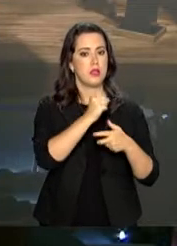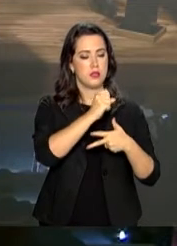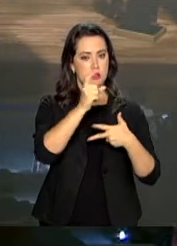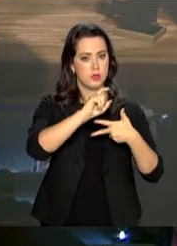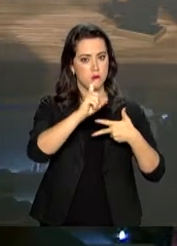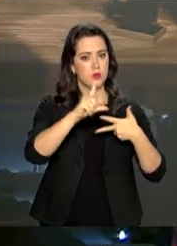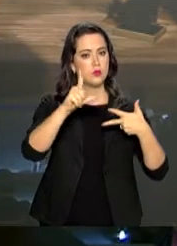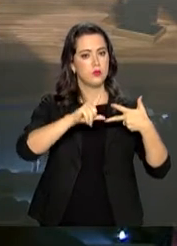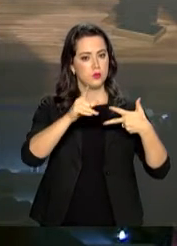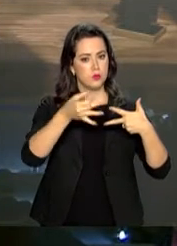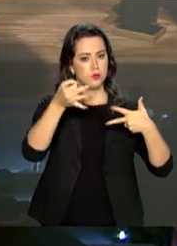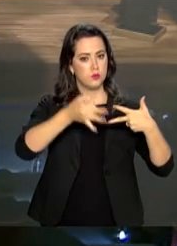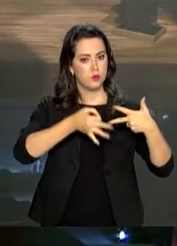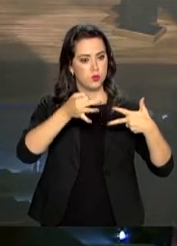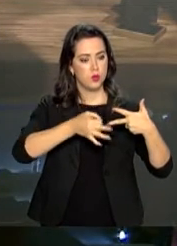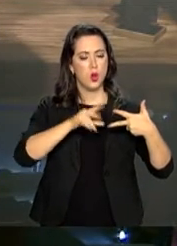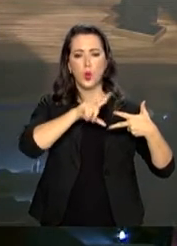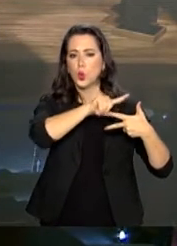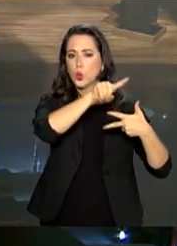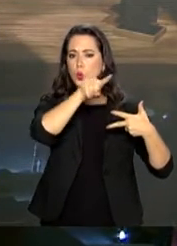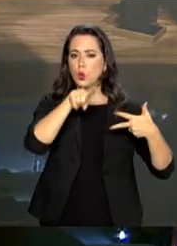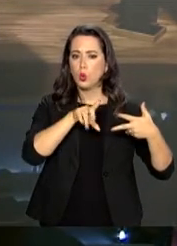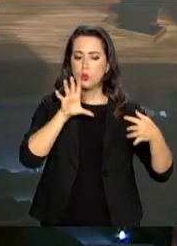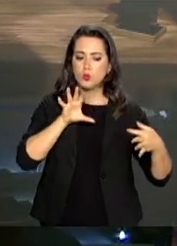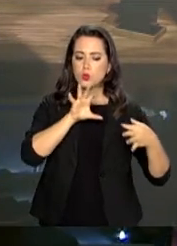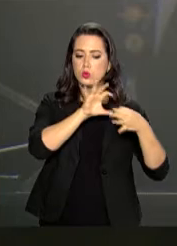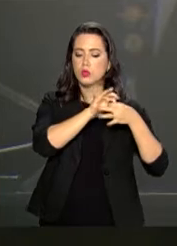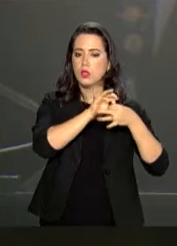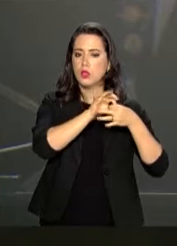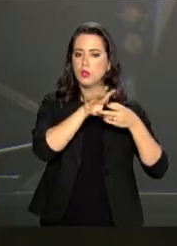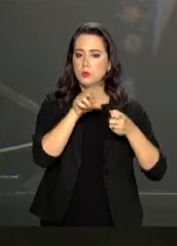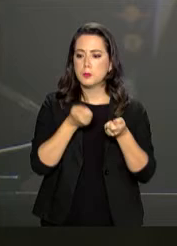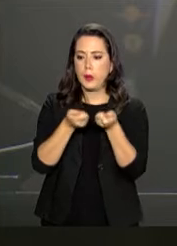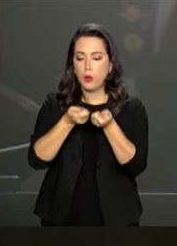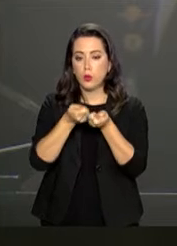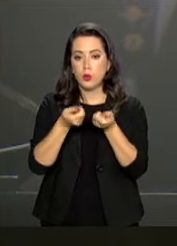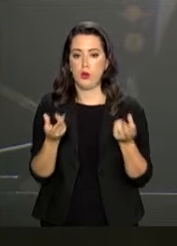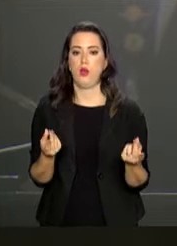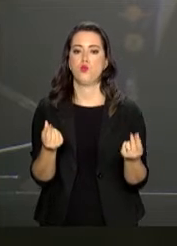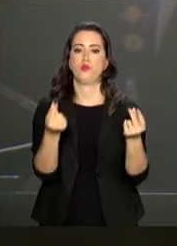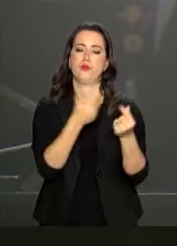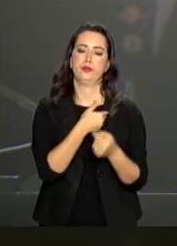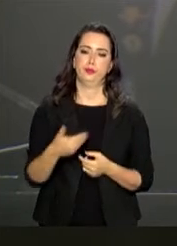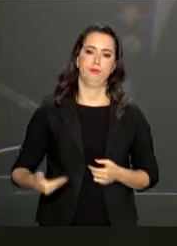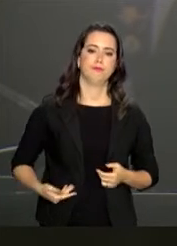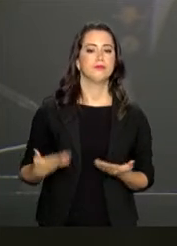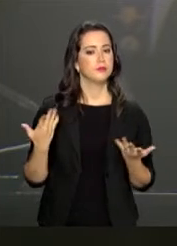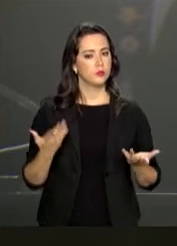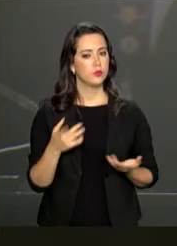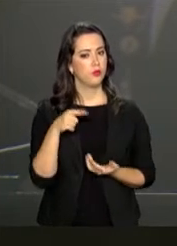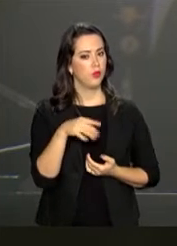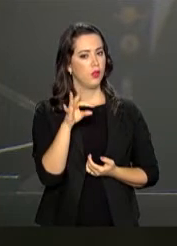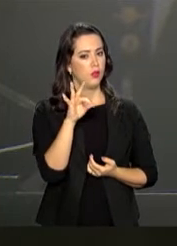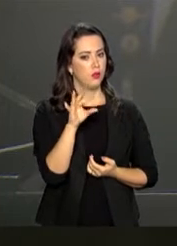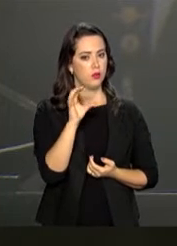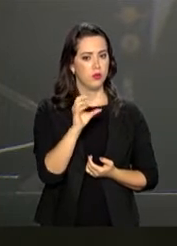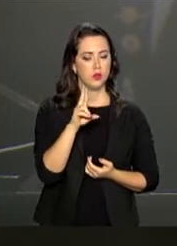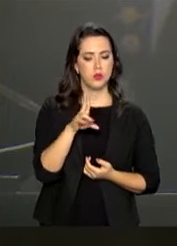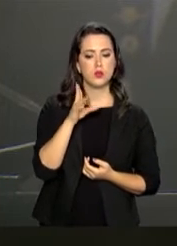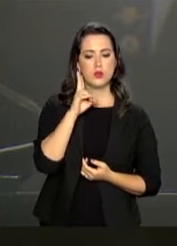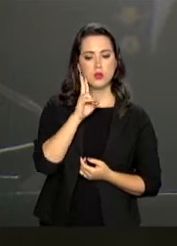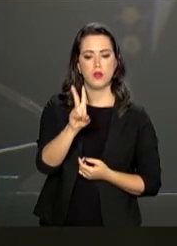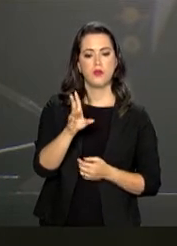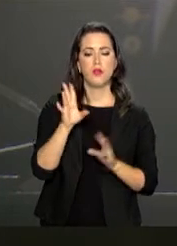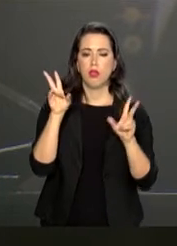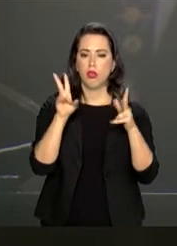executivo legislativo e judiciário o presidente do tcu destacou que a instituição já acompanha temas